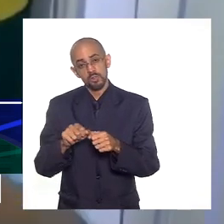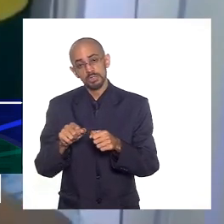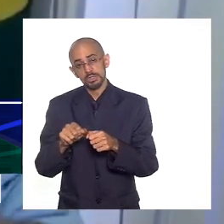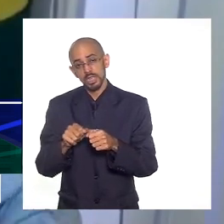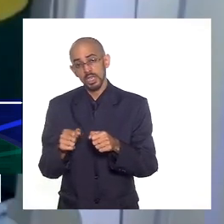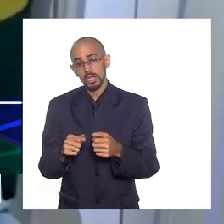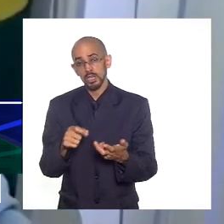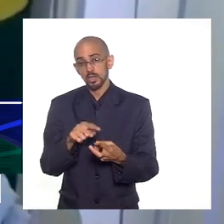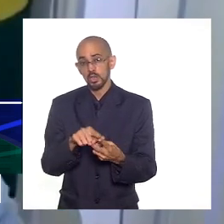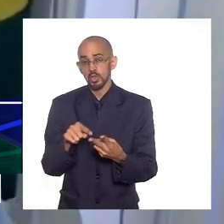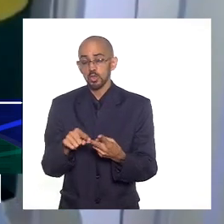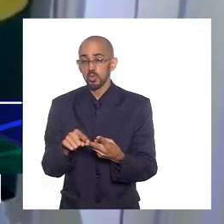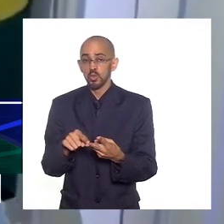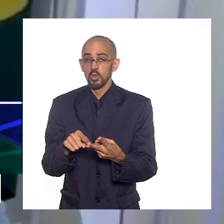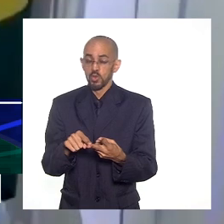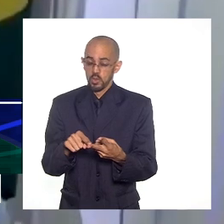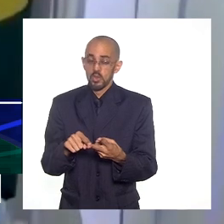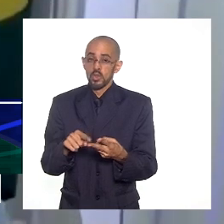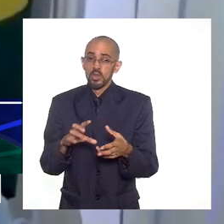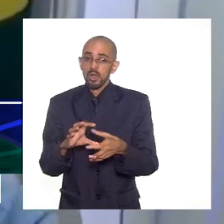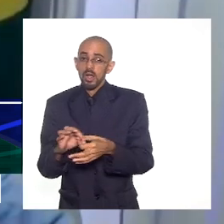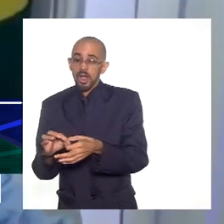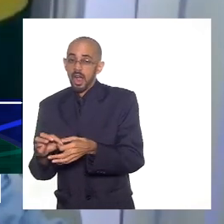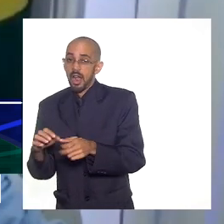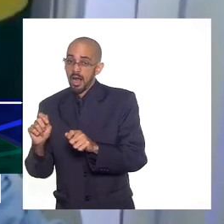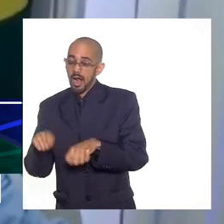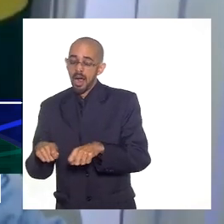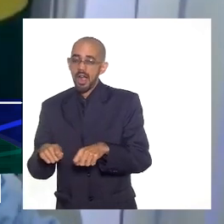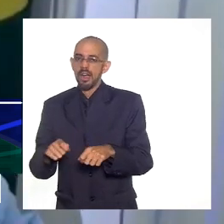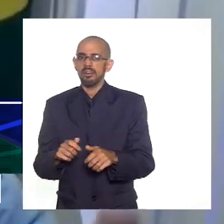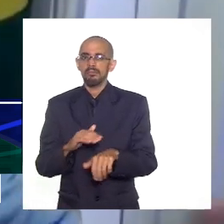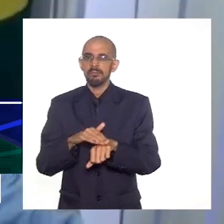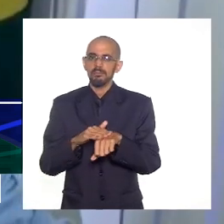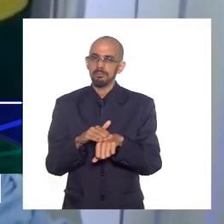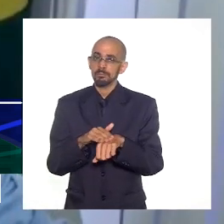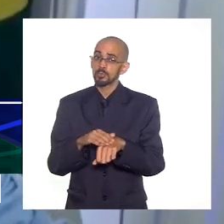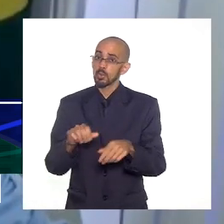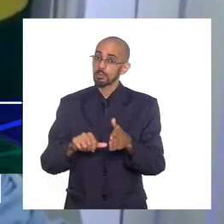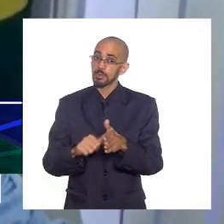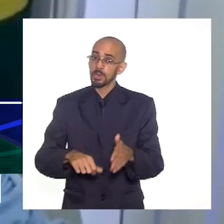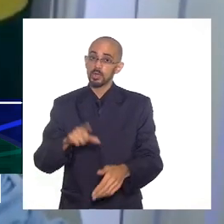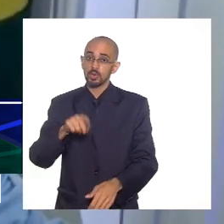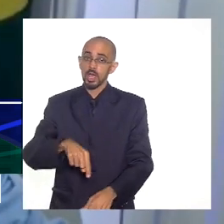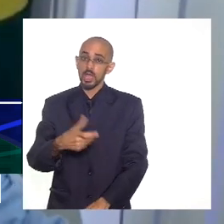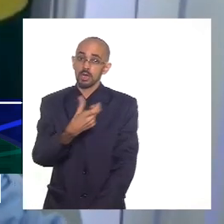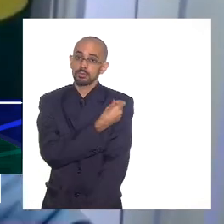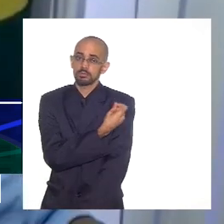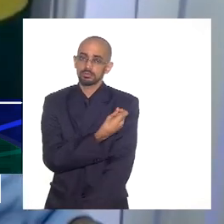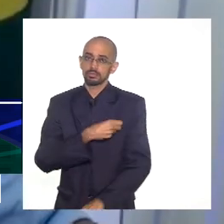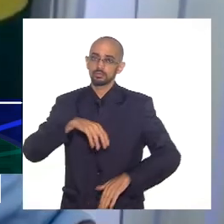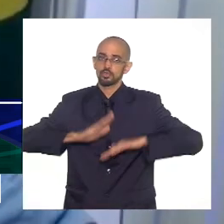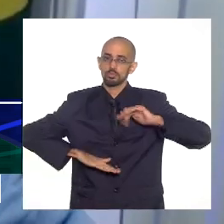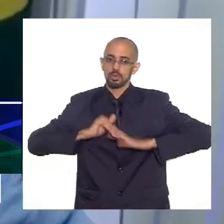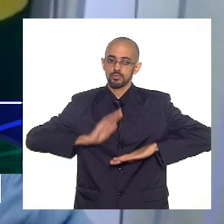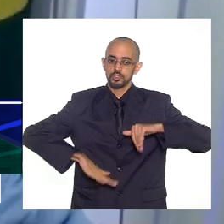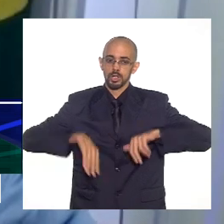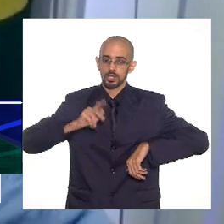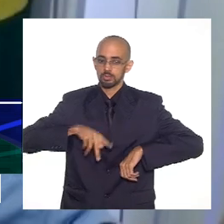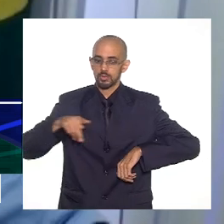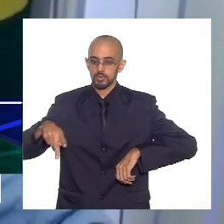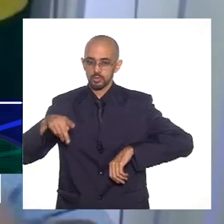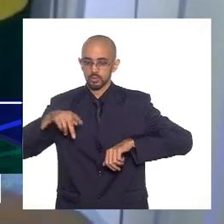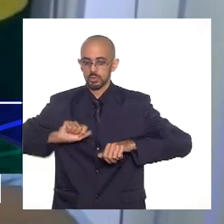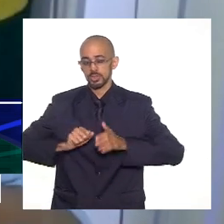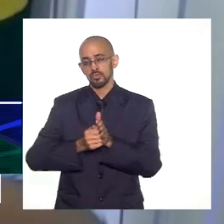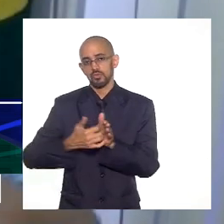condições, a meu ver, inegociáveis. Uma delas é a imunização dos profissionais de educação, que está em andamento nesse momento em